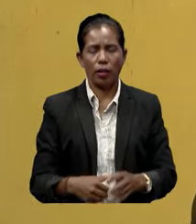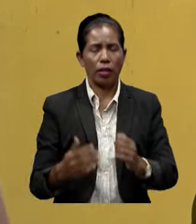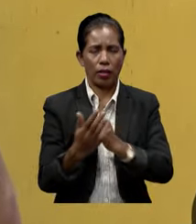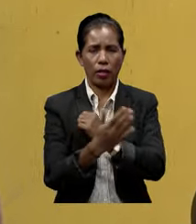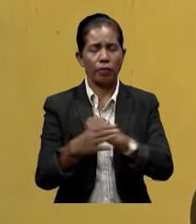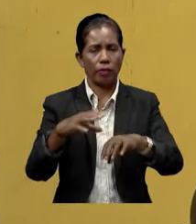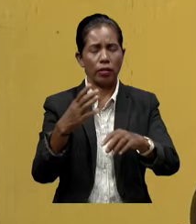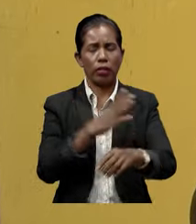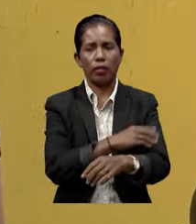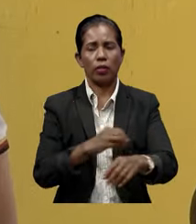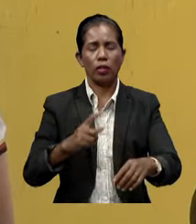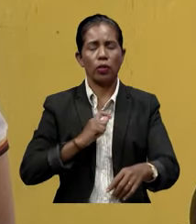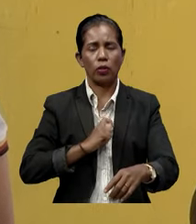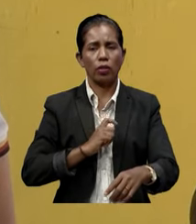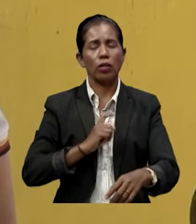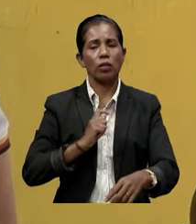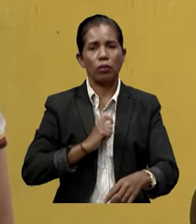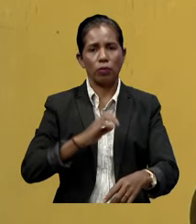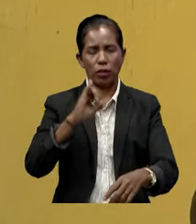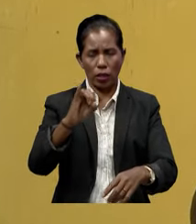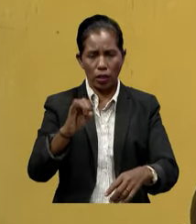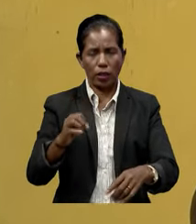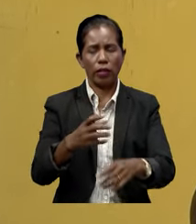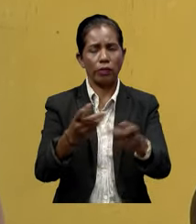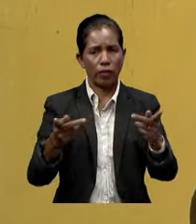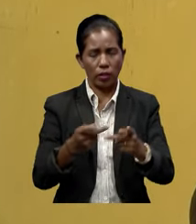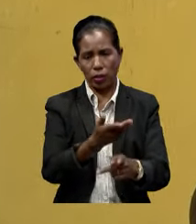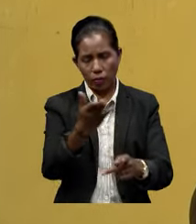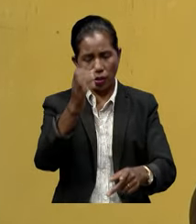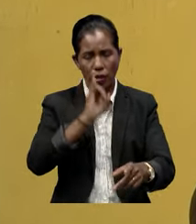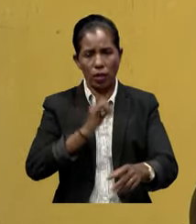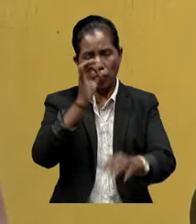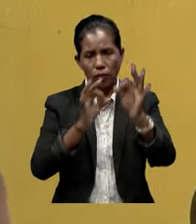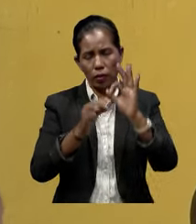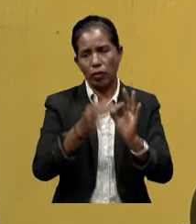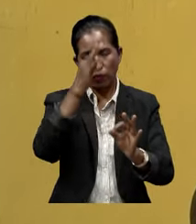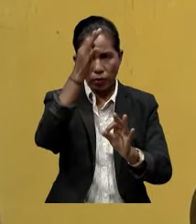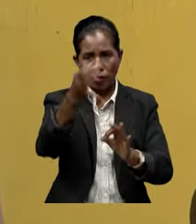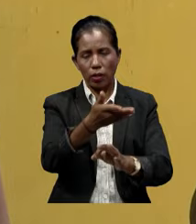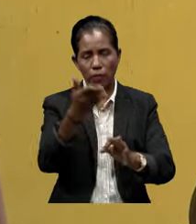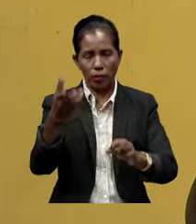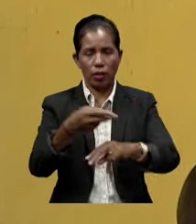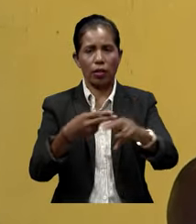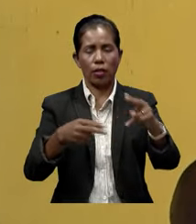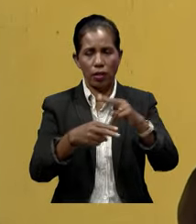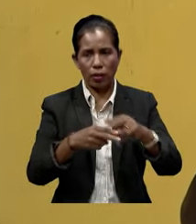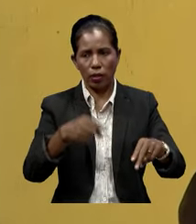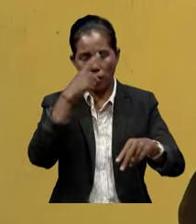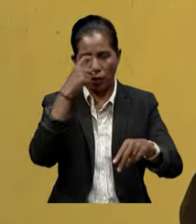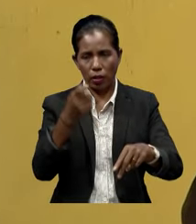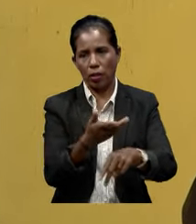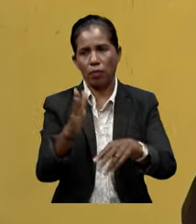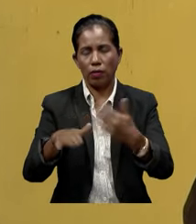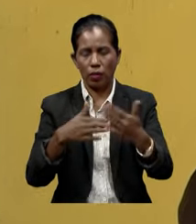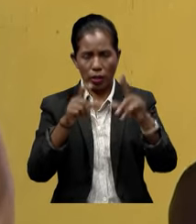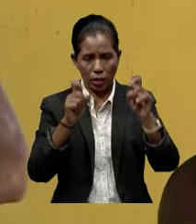rai halima rai ida rai forsa bo imi serne afer kata fie futuru abu rai ne halima tangne ma imi serne